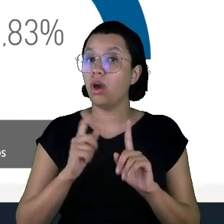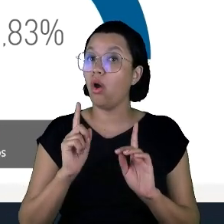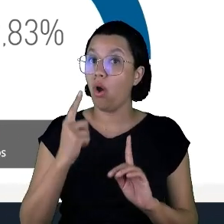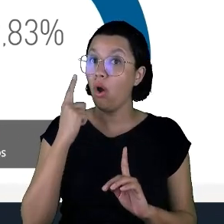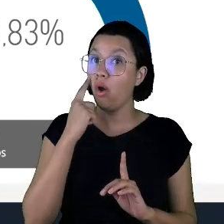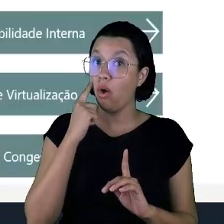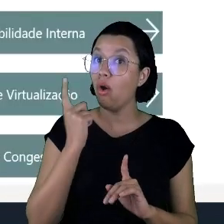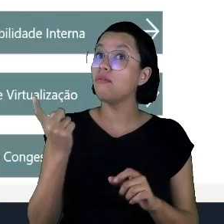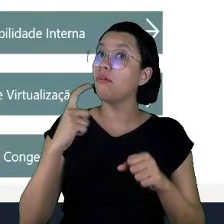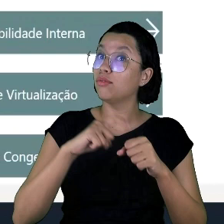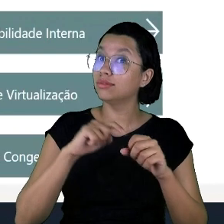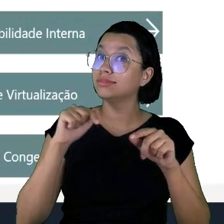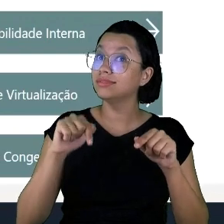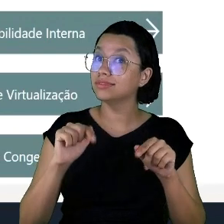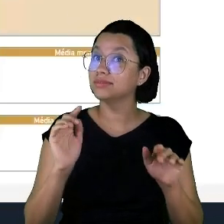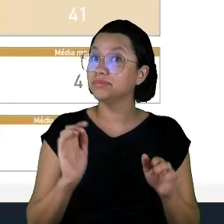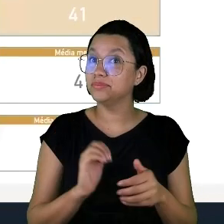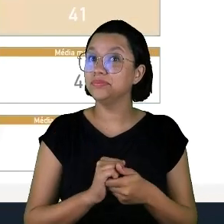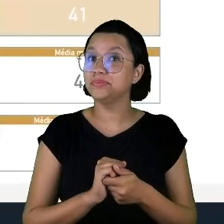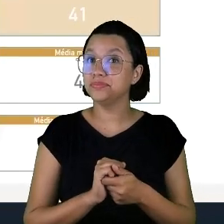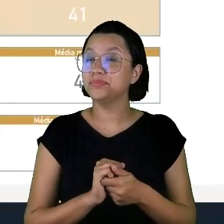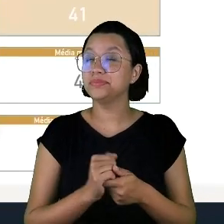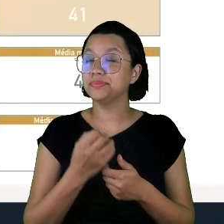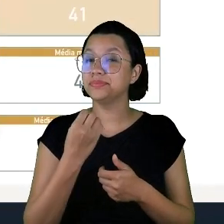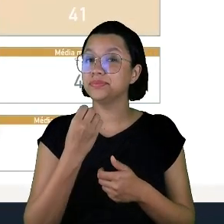Bom, Matheus, eu vou voltar aqui, ó.